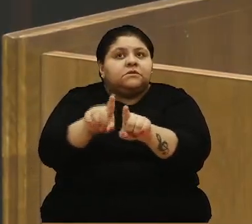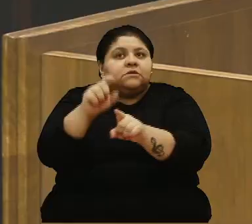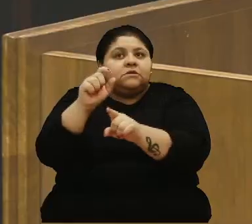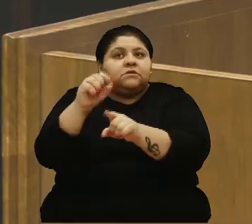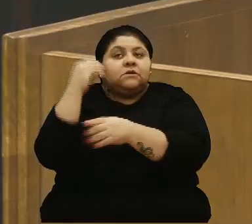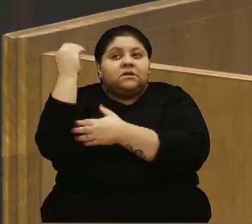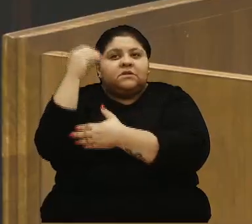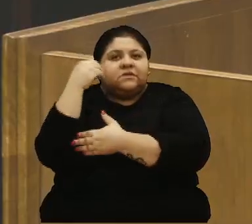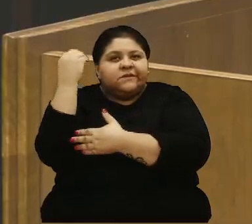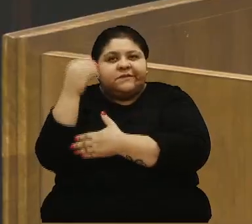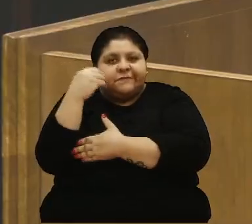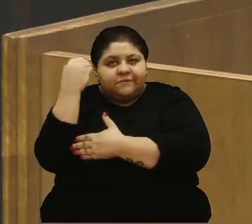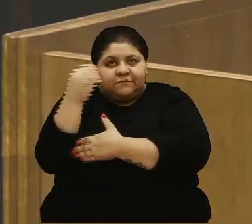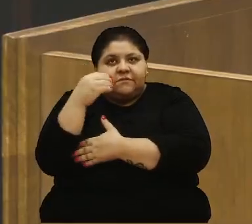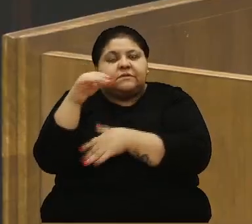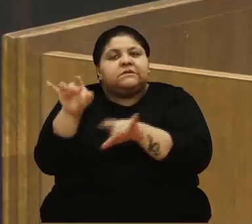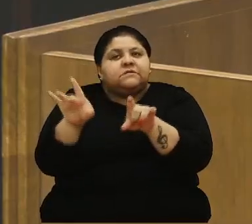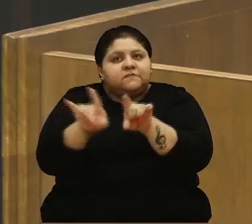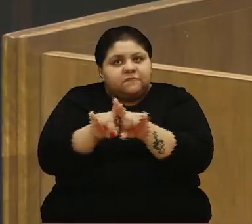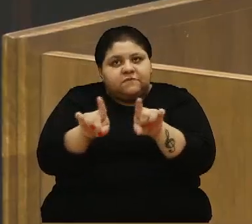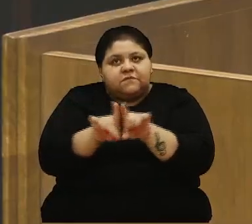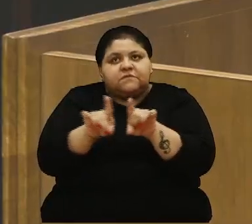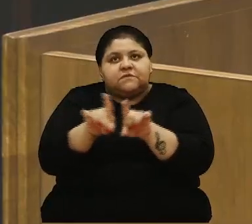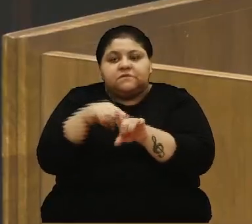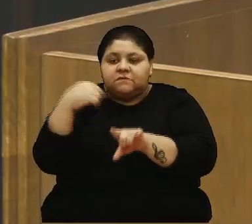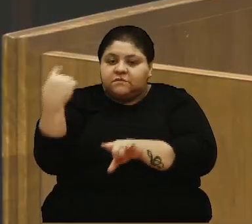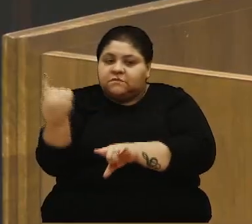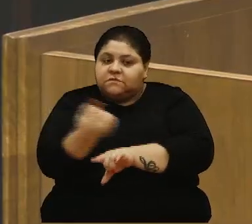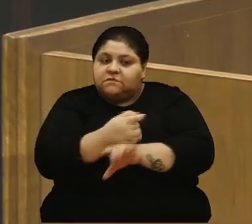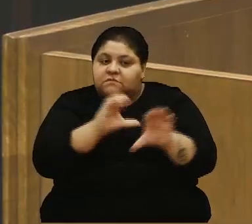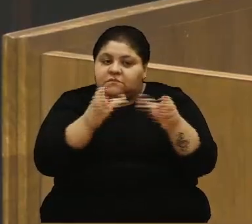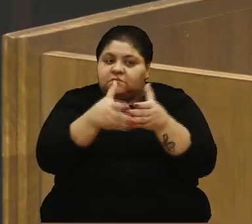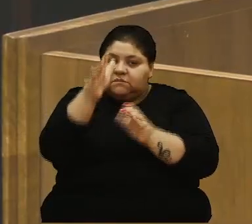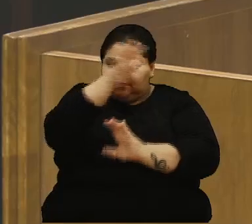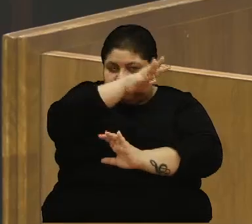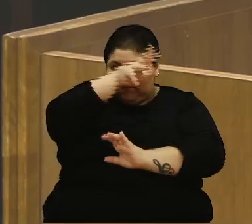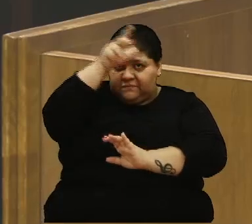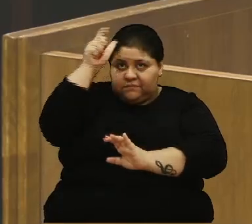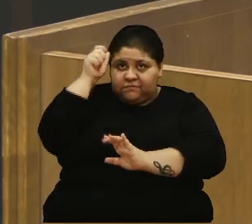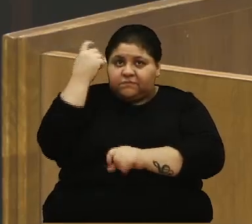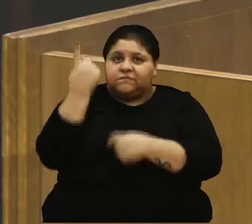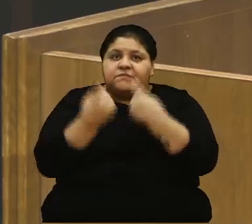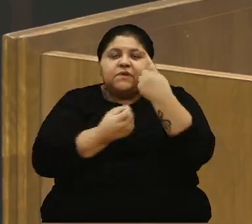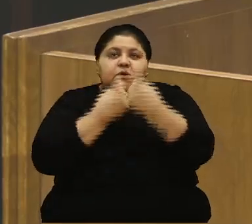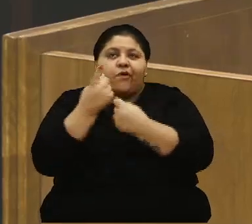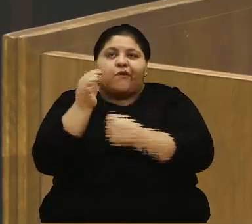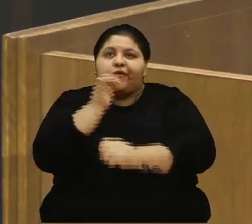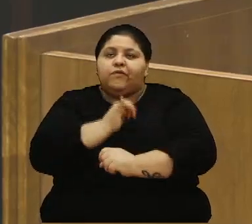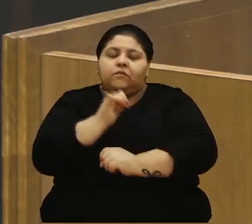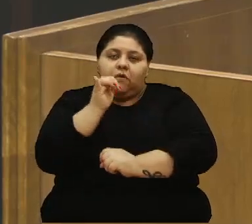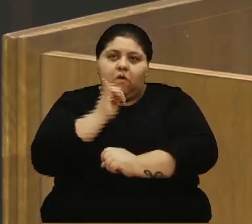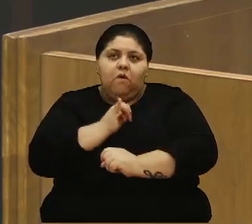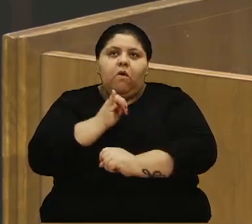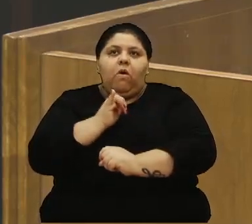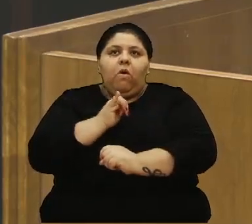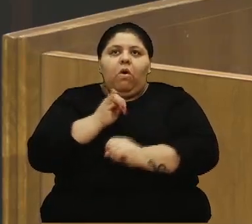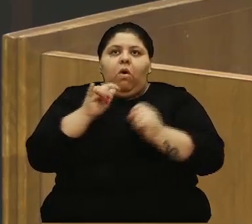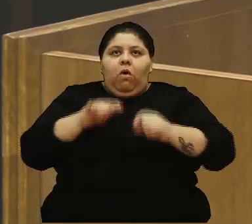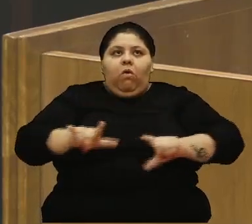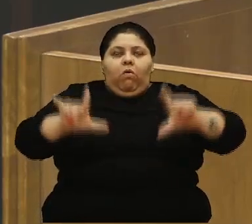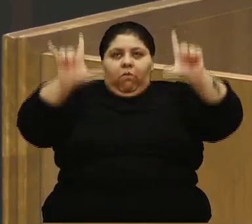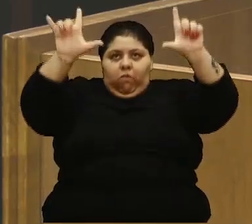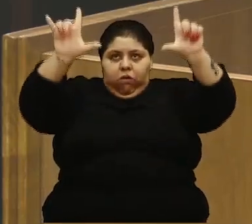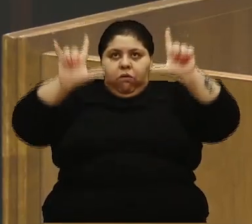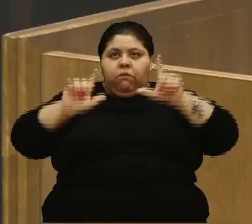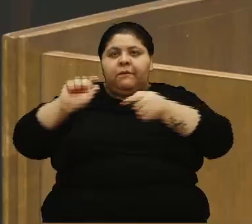que têm sido exitosas, inclusive na nossa rede municipal, com alguns exemplos, né, de um dos painéis que nós